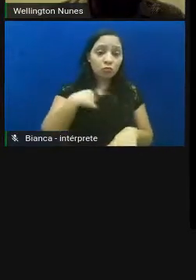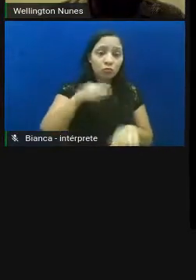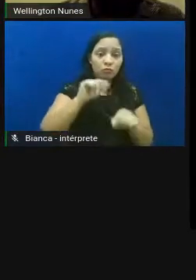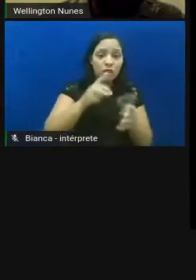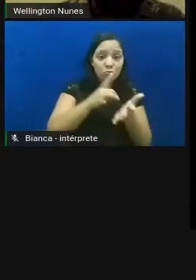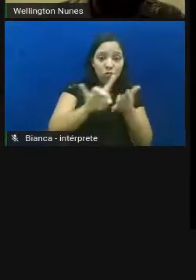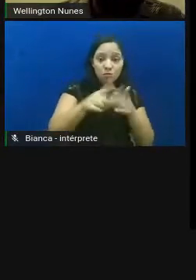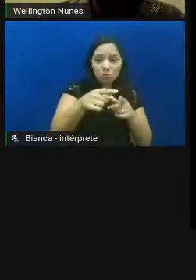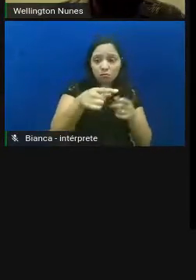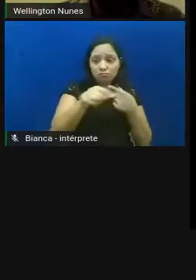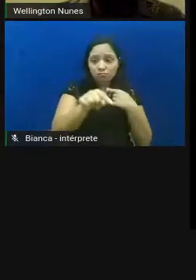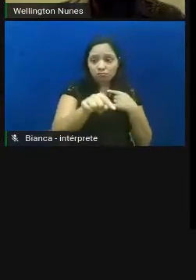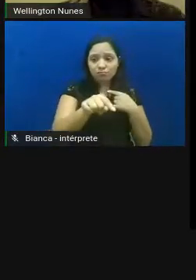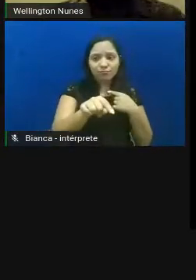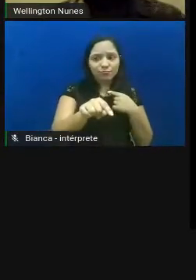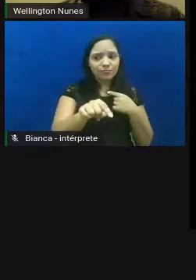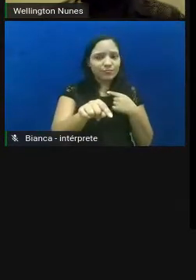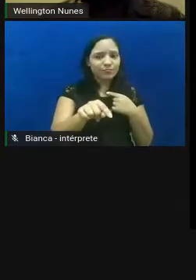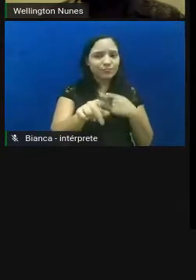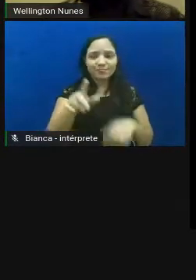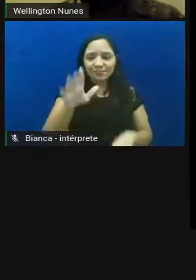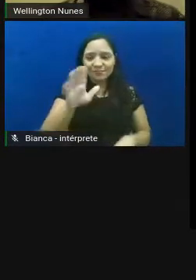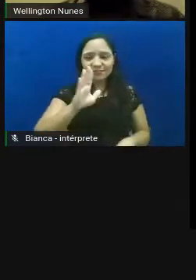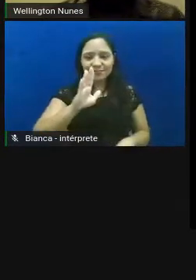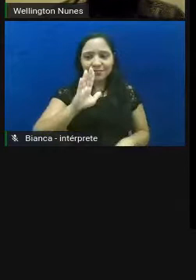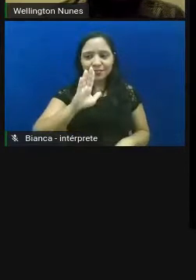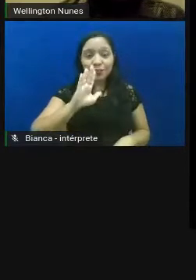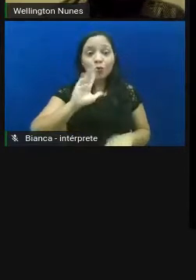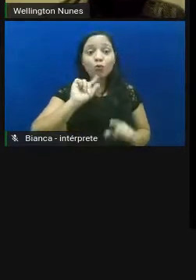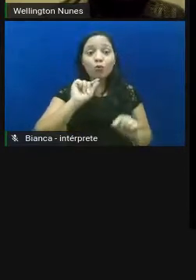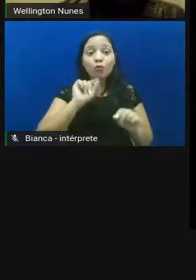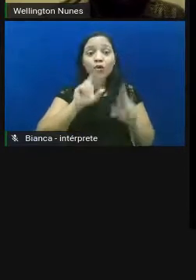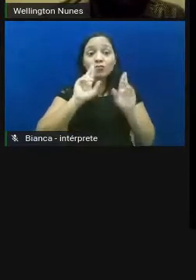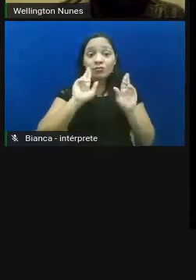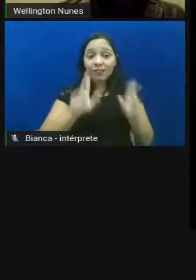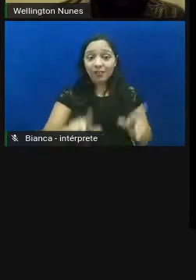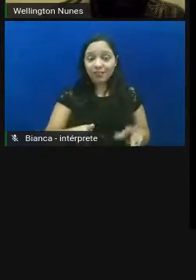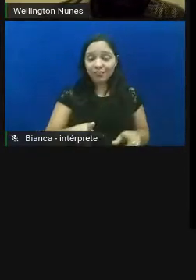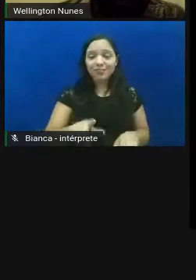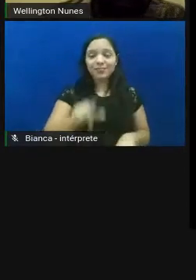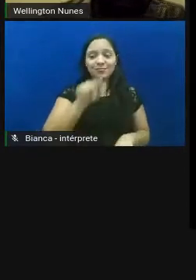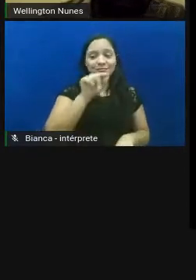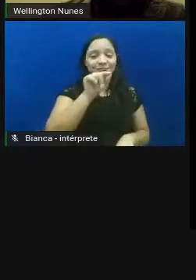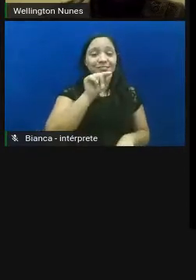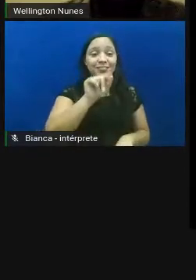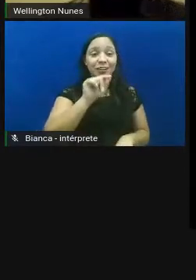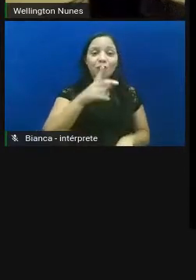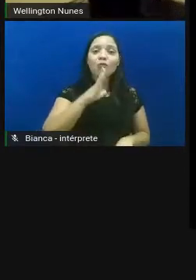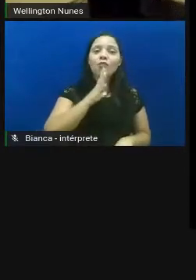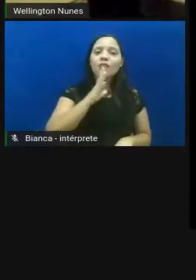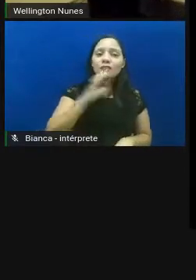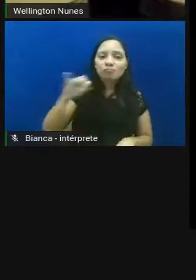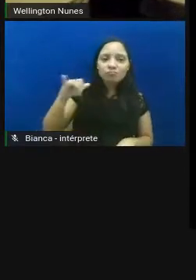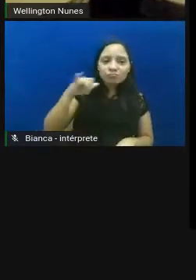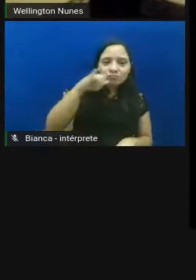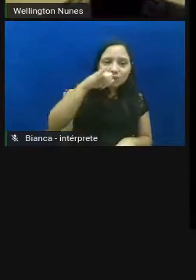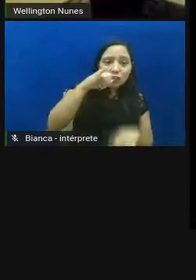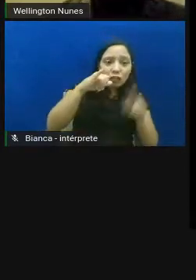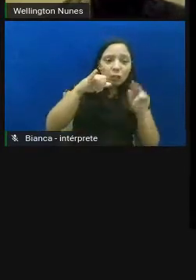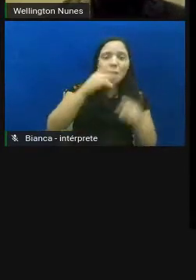hoje os drones, os VANTs e os drones. Qual a diferença? O de cima, que parece um aviãozinho, é o